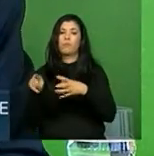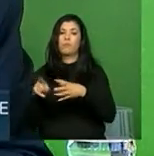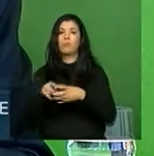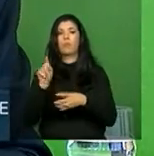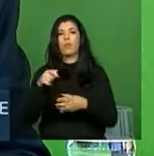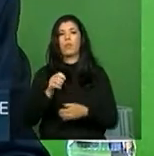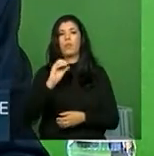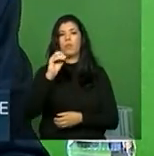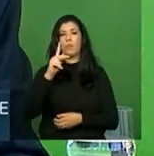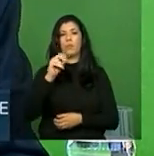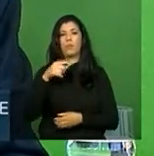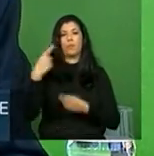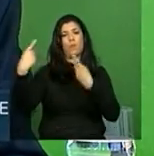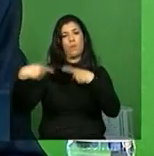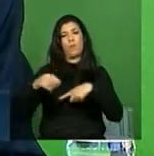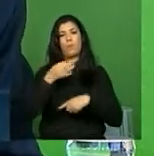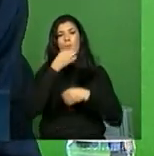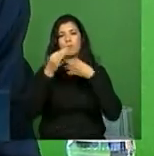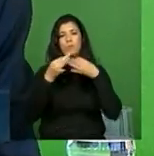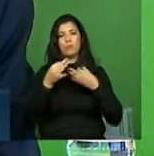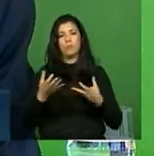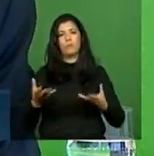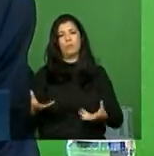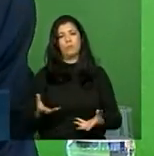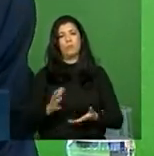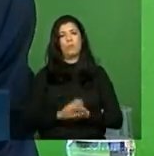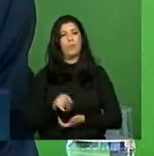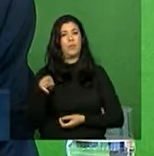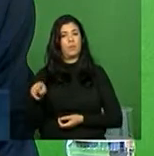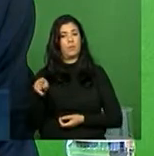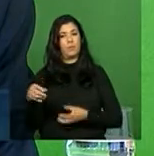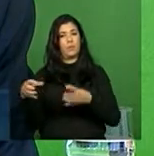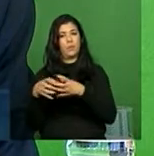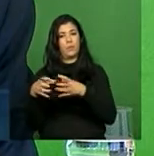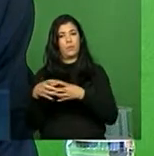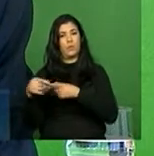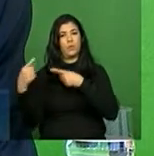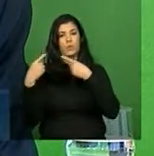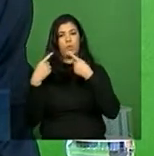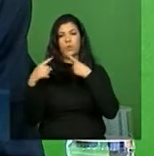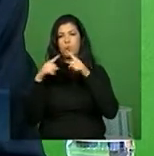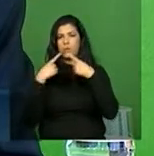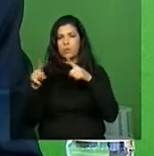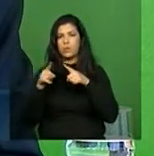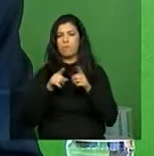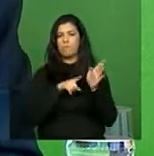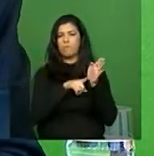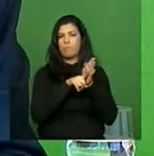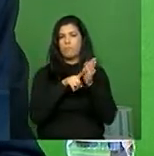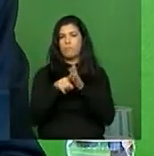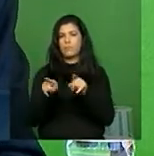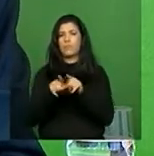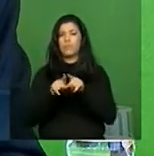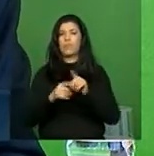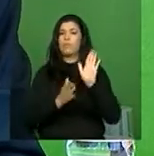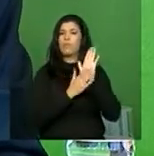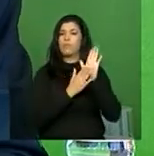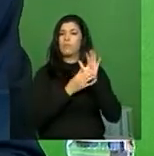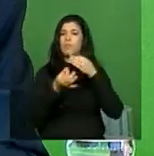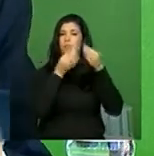oposição Cabe à oposição criticar fiscalizar e